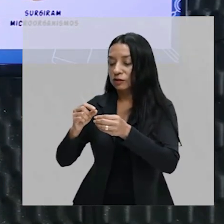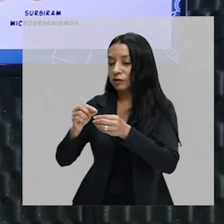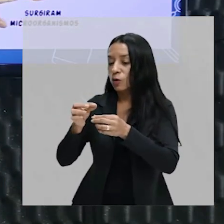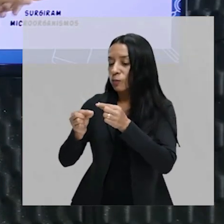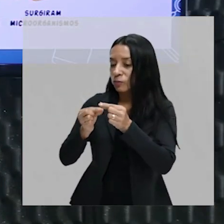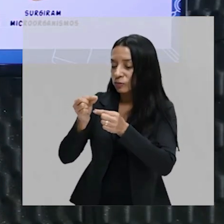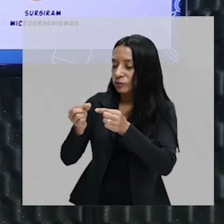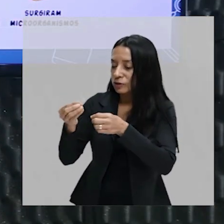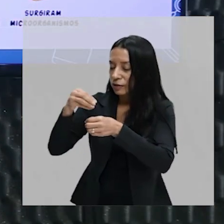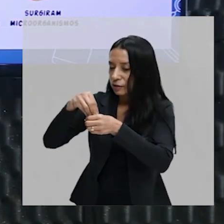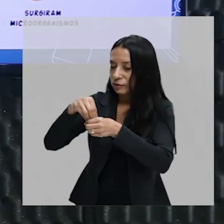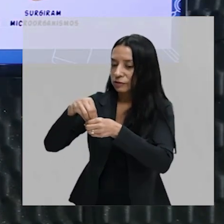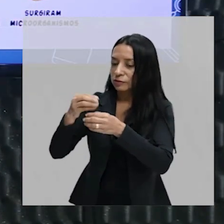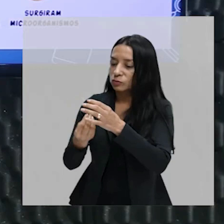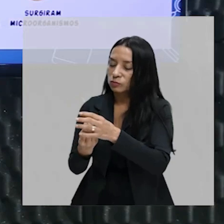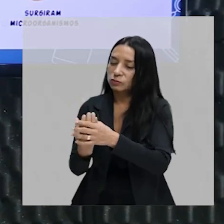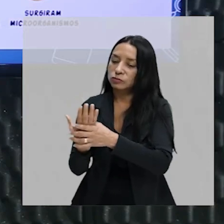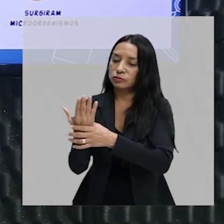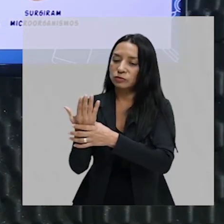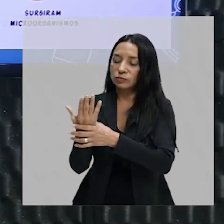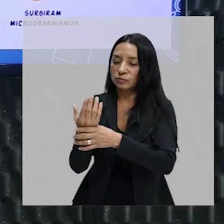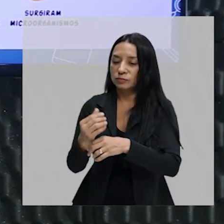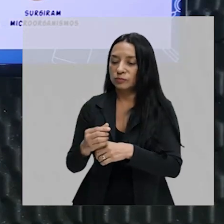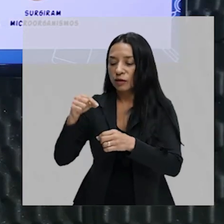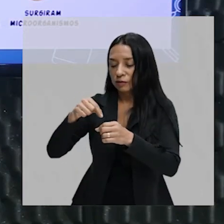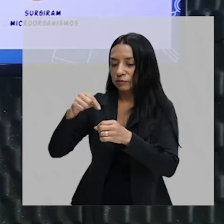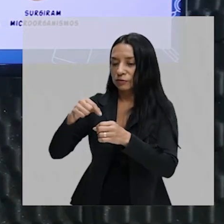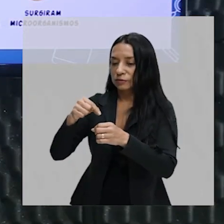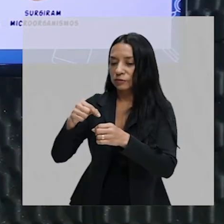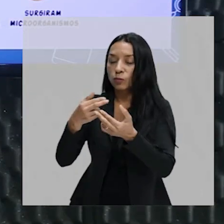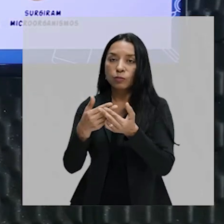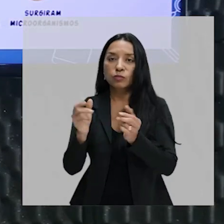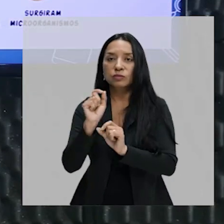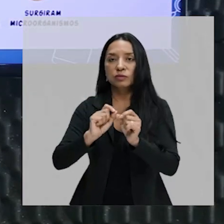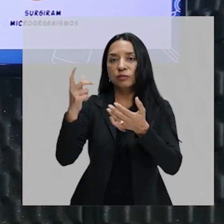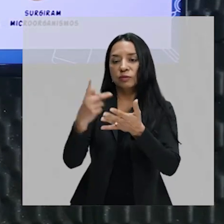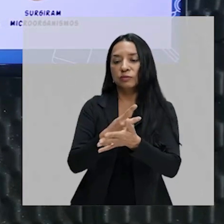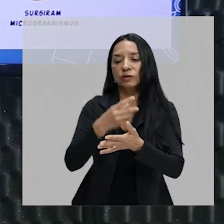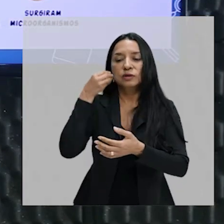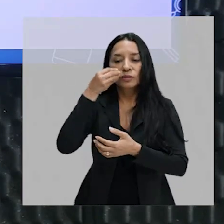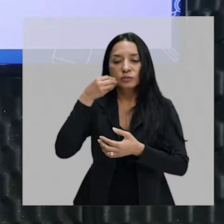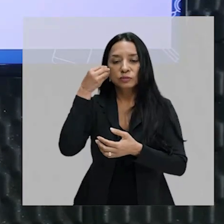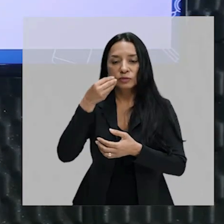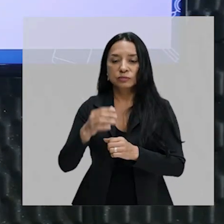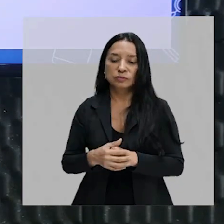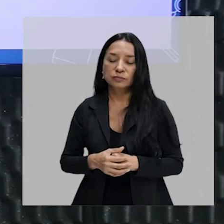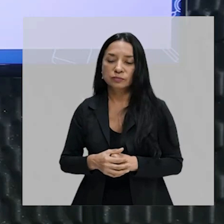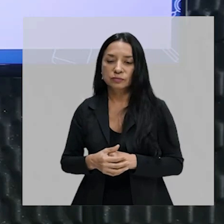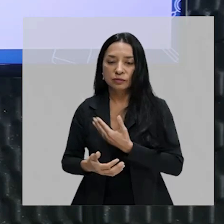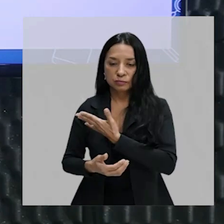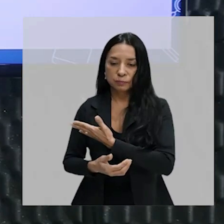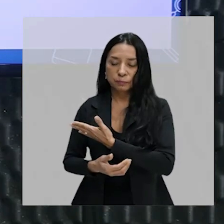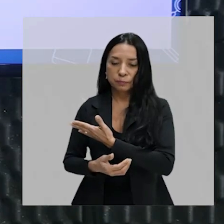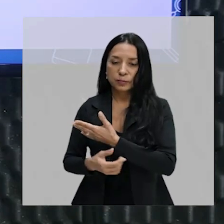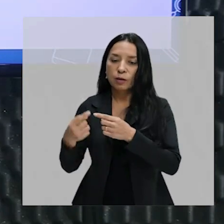puderam entrar e se reproduzir dentro do desse balão tá coisa que não aconteceu lá no experimento do do nida